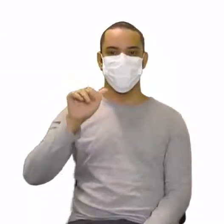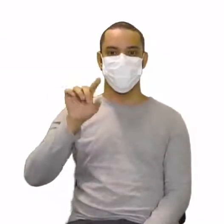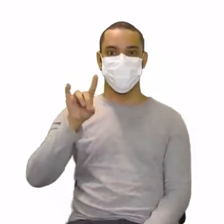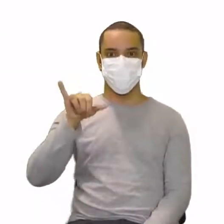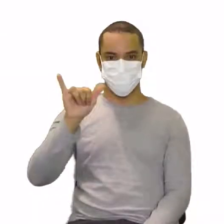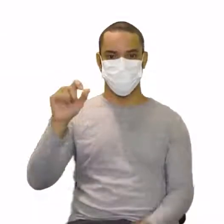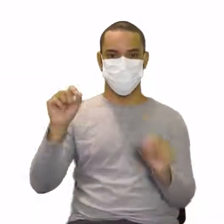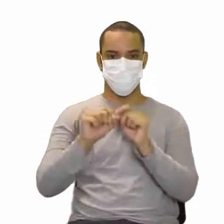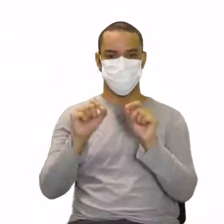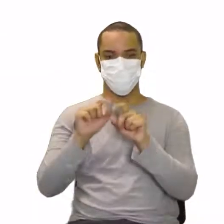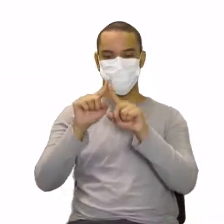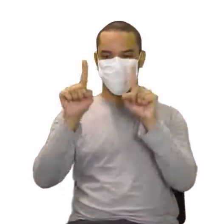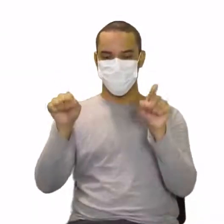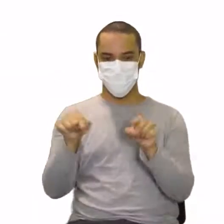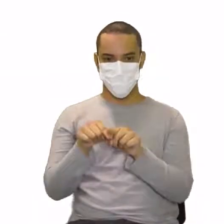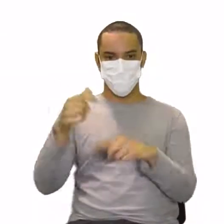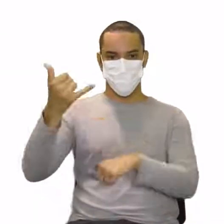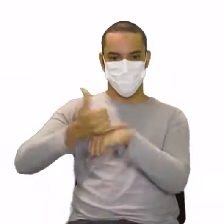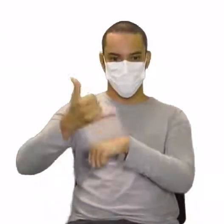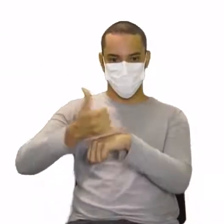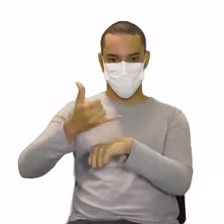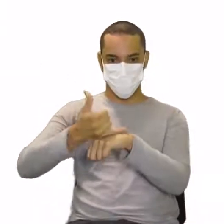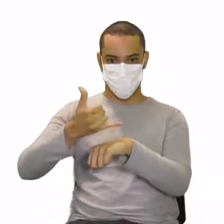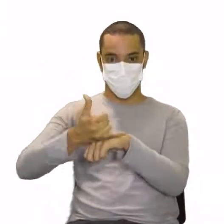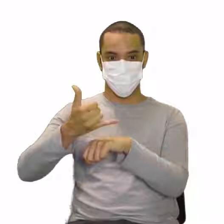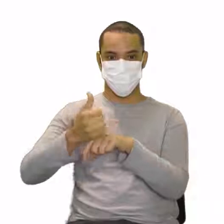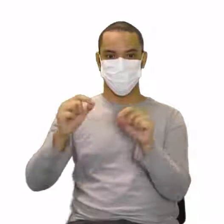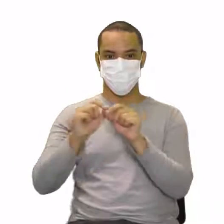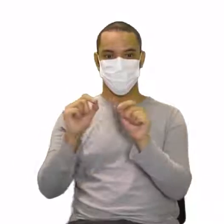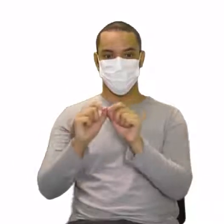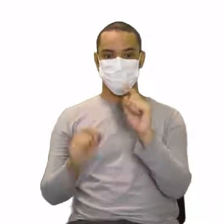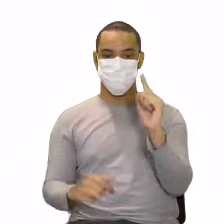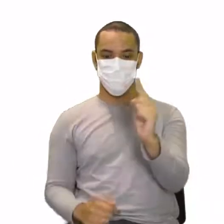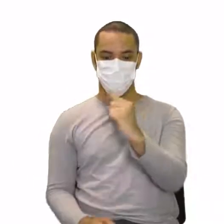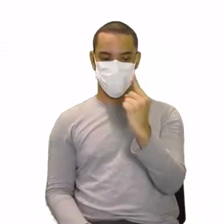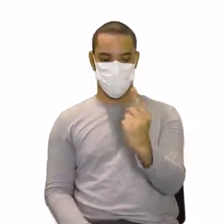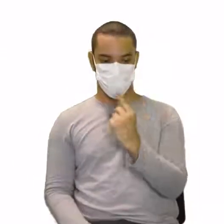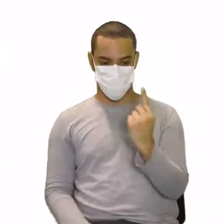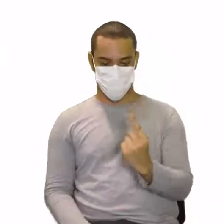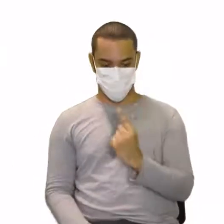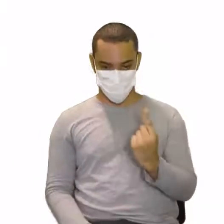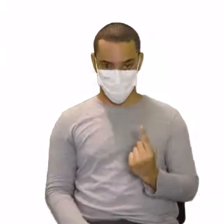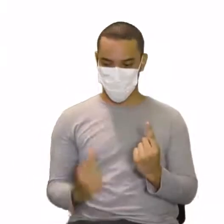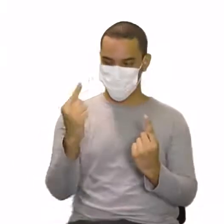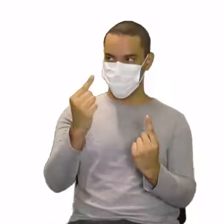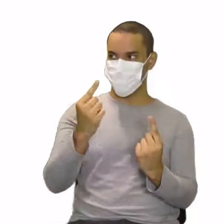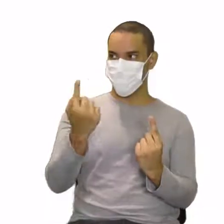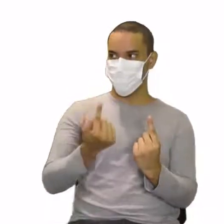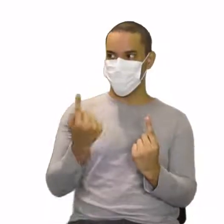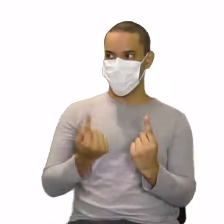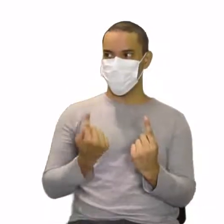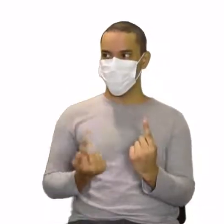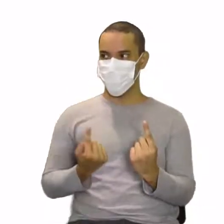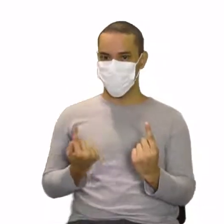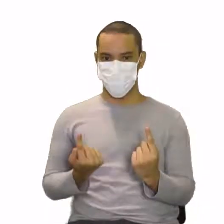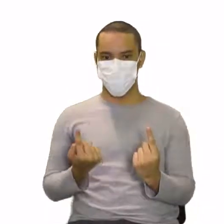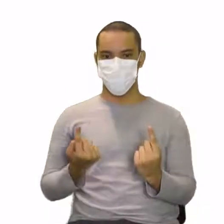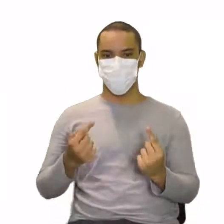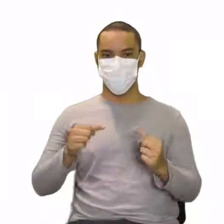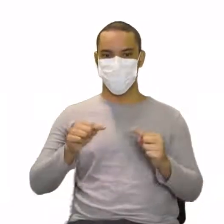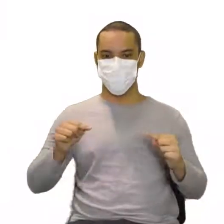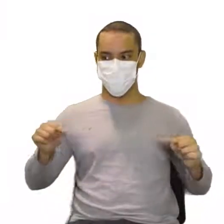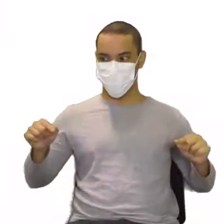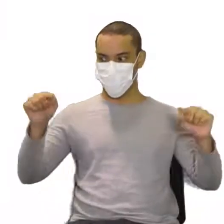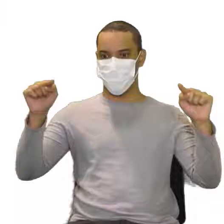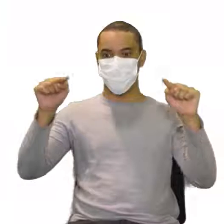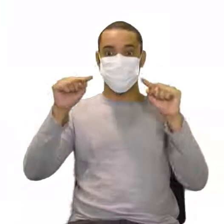pegou um anel metálico aqui, né? De um lado enrolou um filamento e do outro filamento. O que